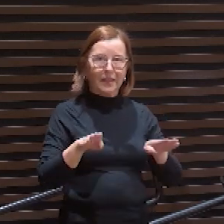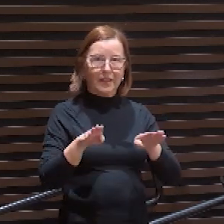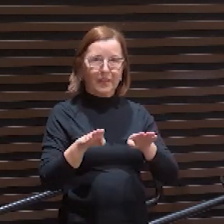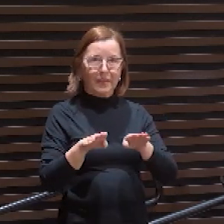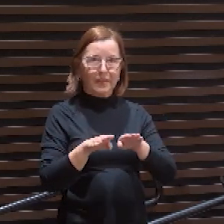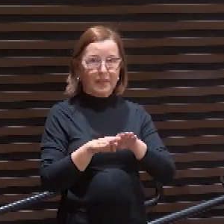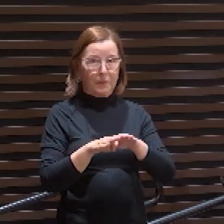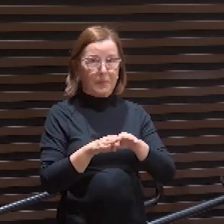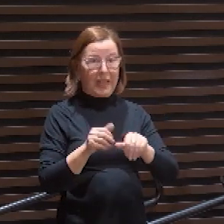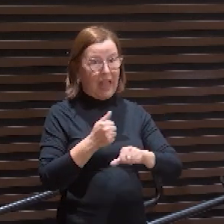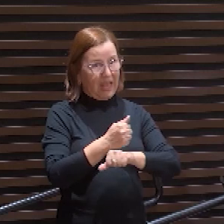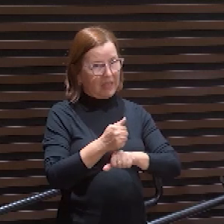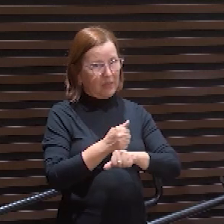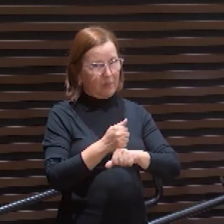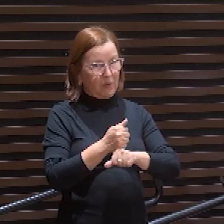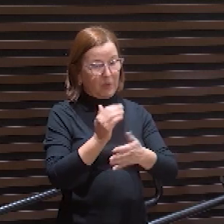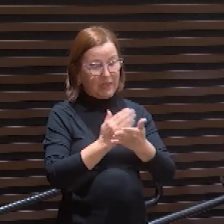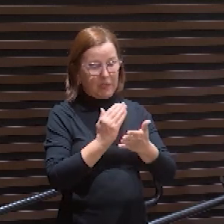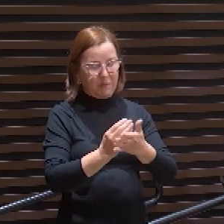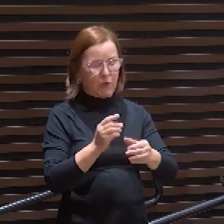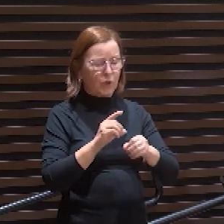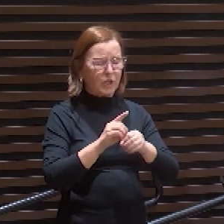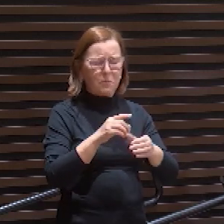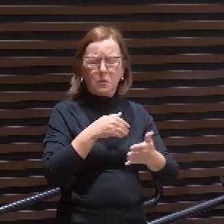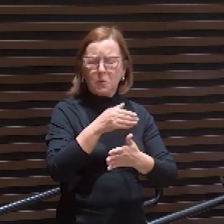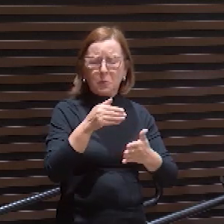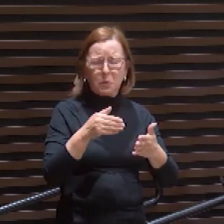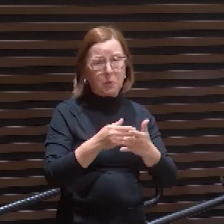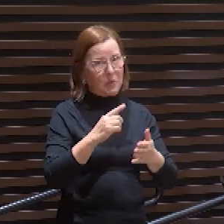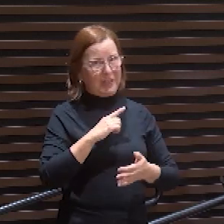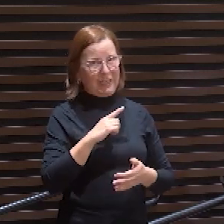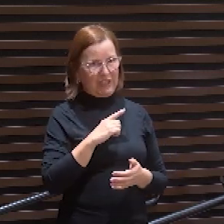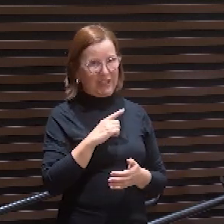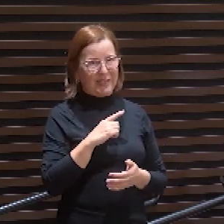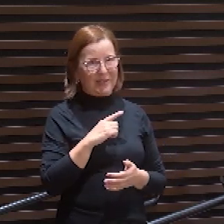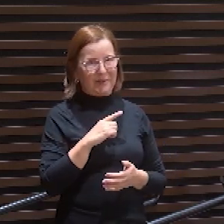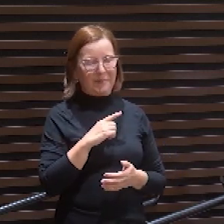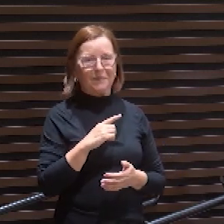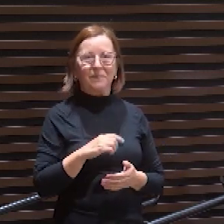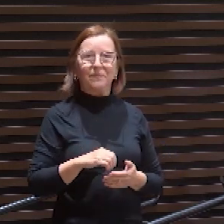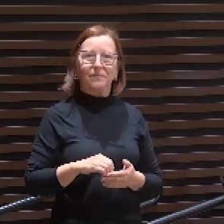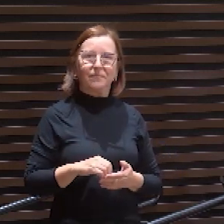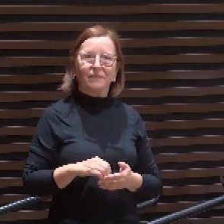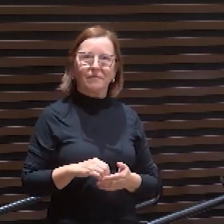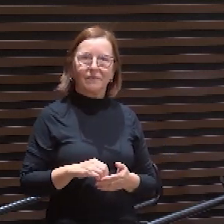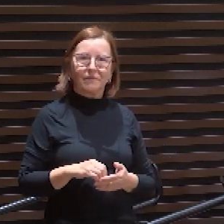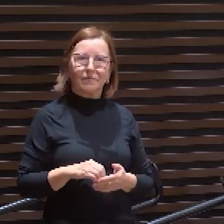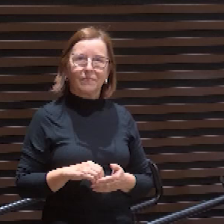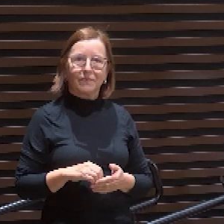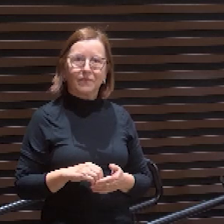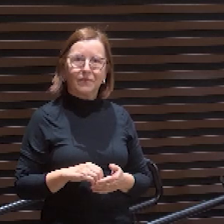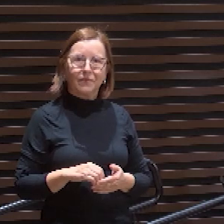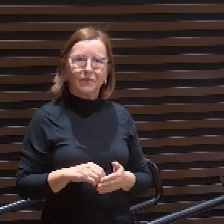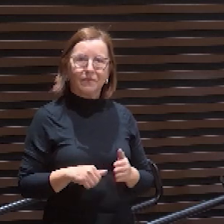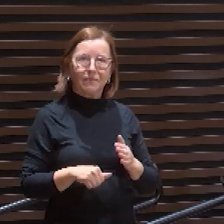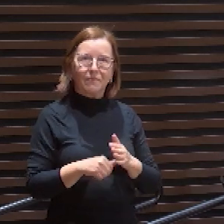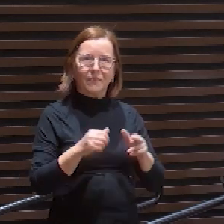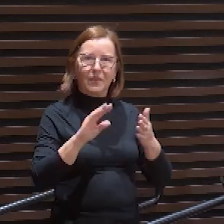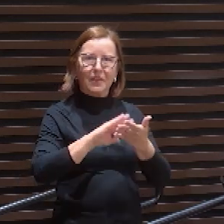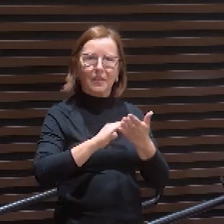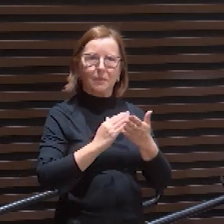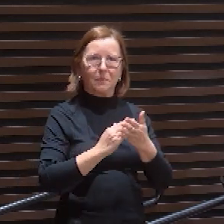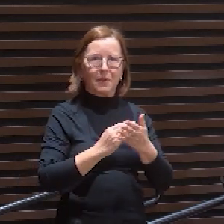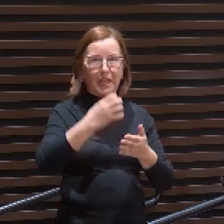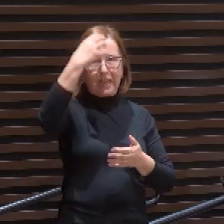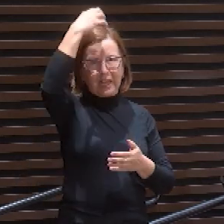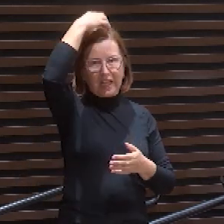separou o dízimo de tudo. Primeiramente se interpreta rei de justiça,